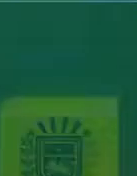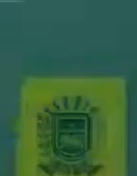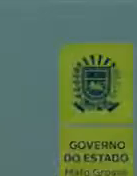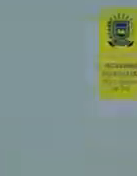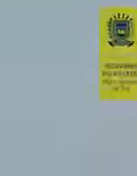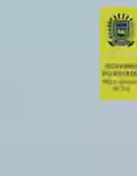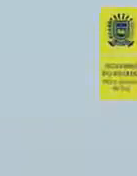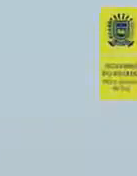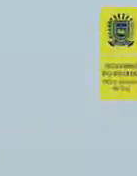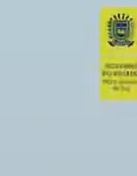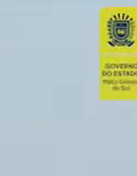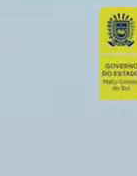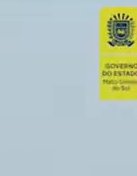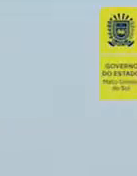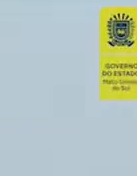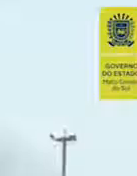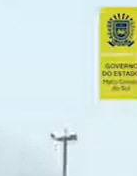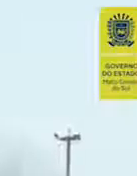eu